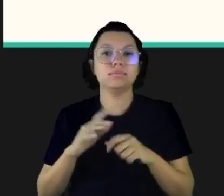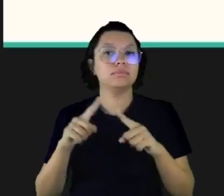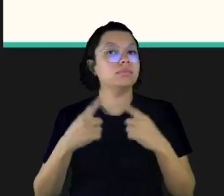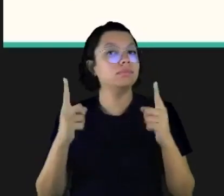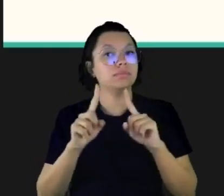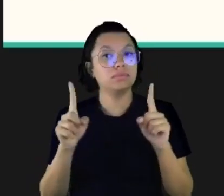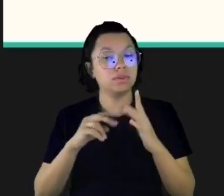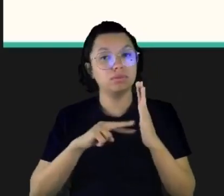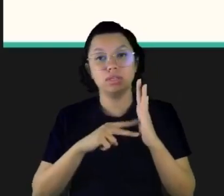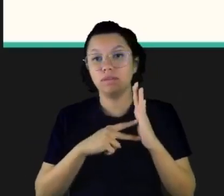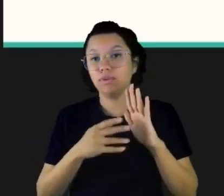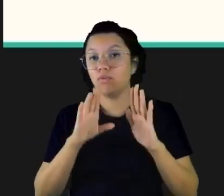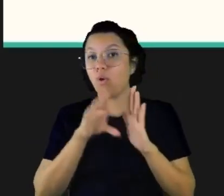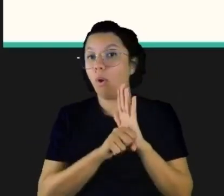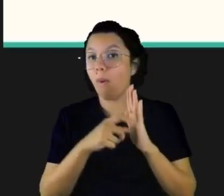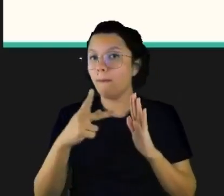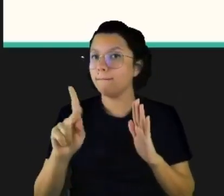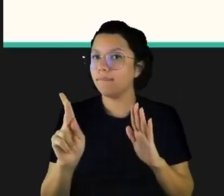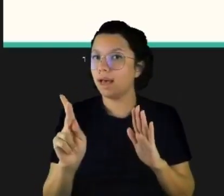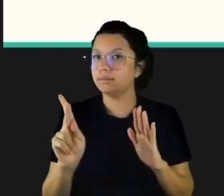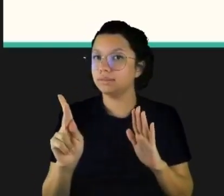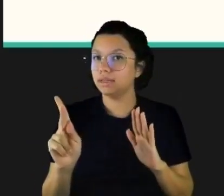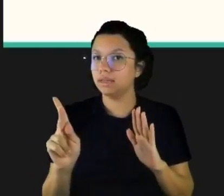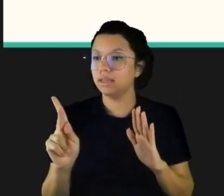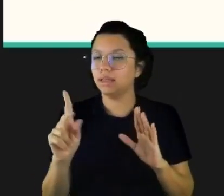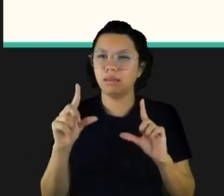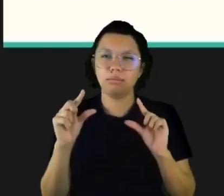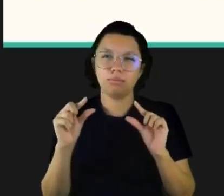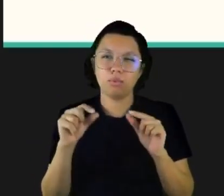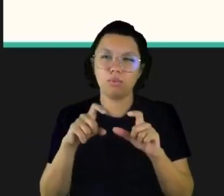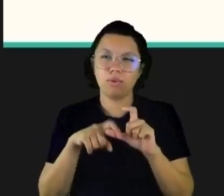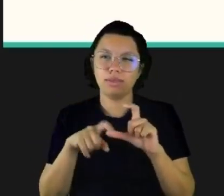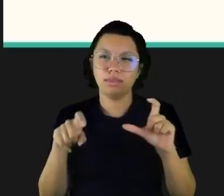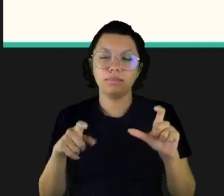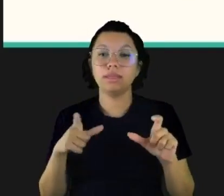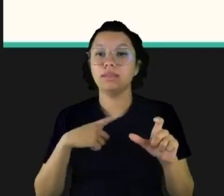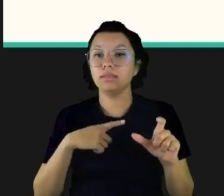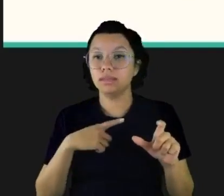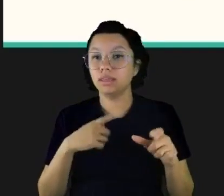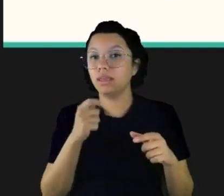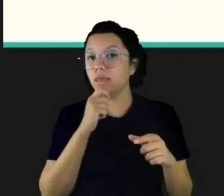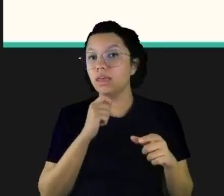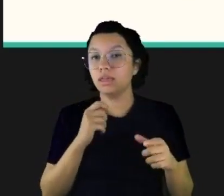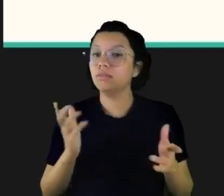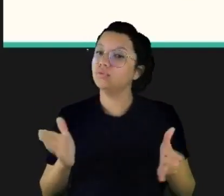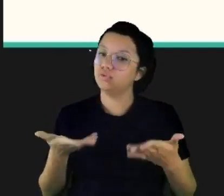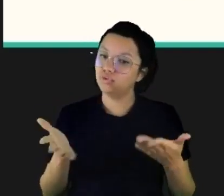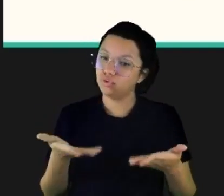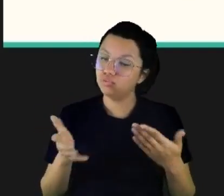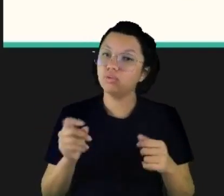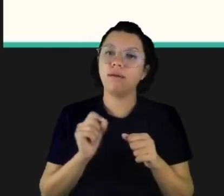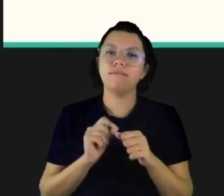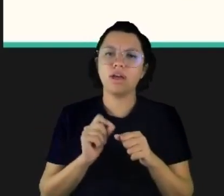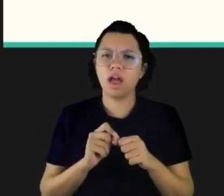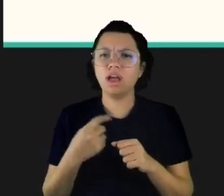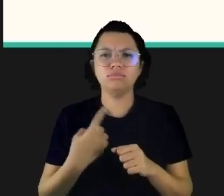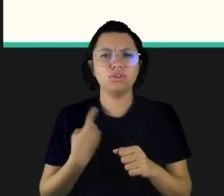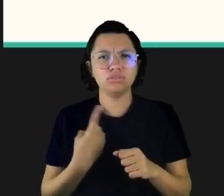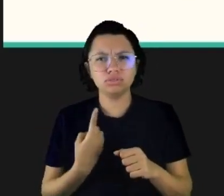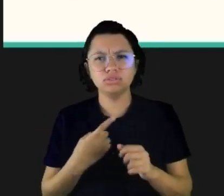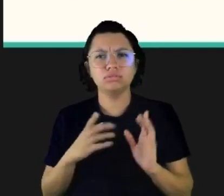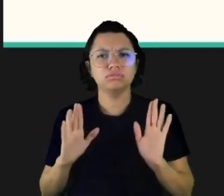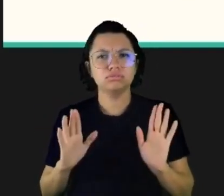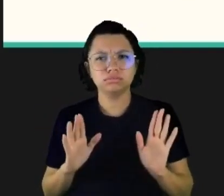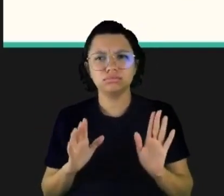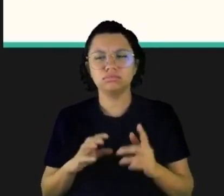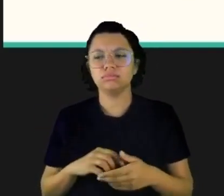vou roubar dele a pouca independência que ele ainda tem. Eu devo estimular que ele faça o máximo de coisas possíveis